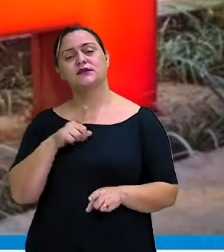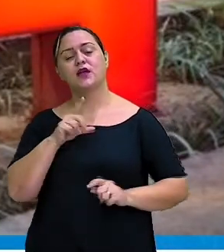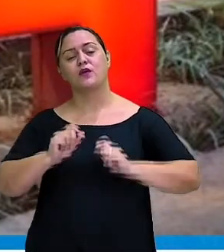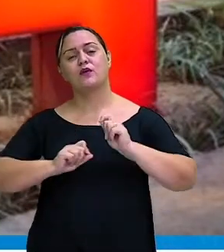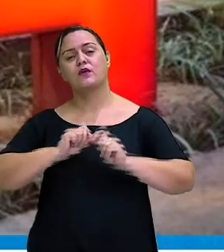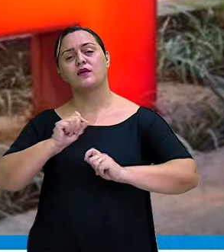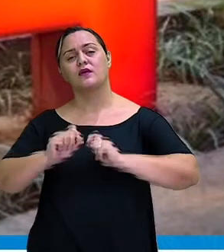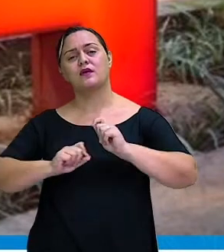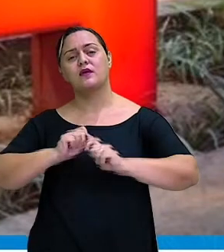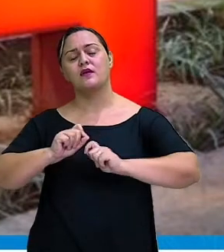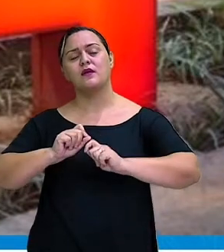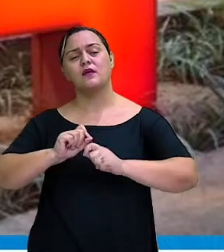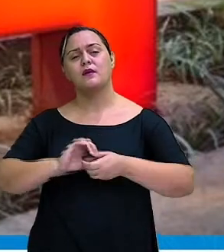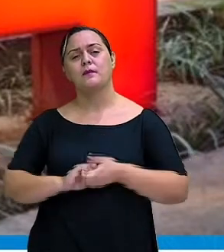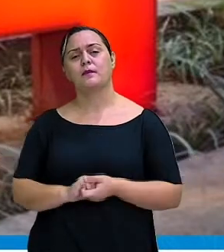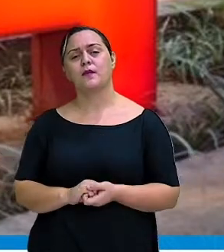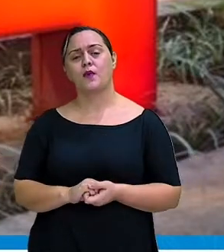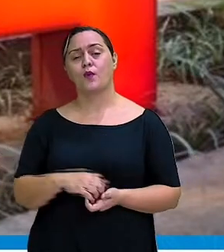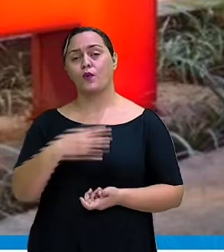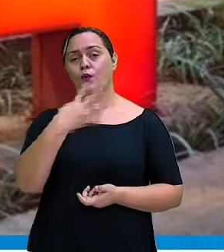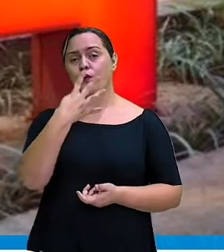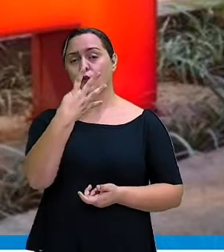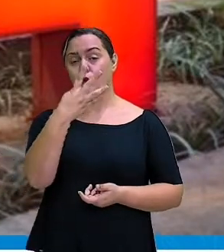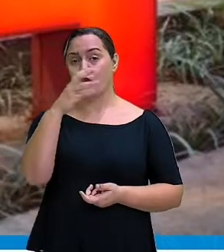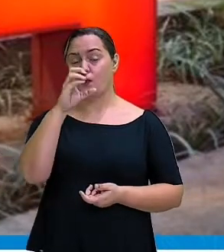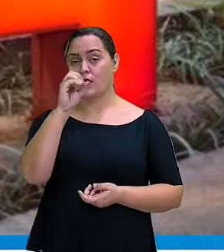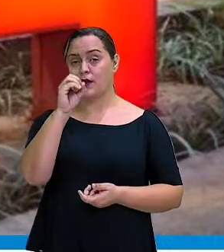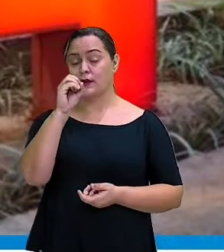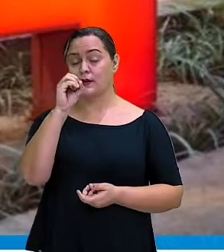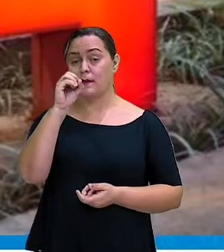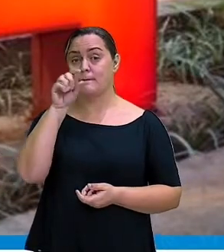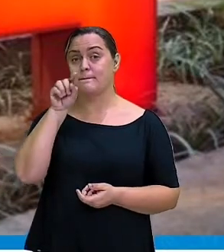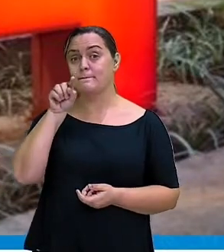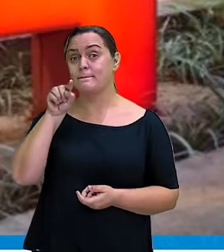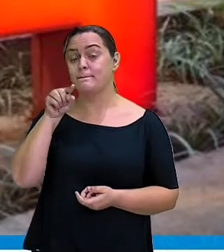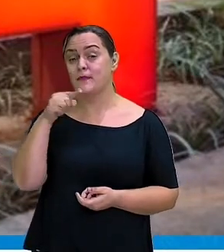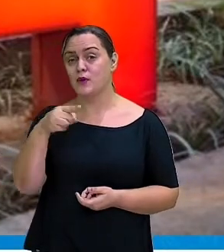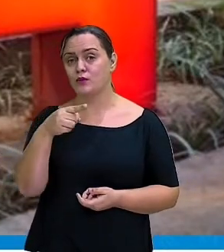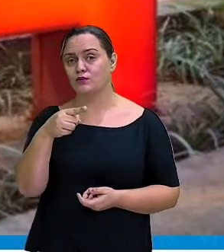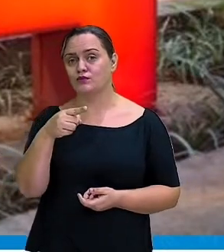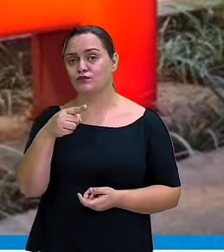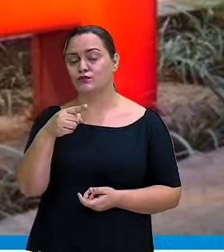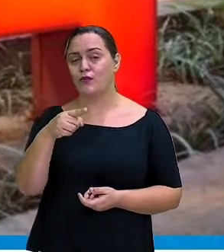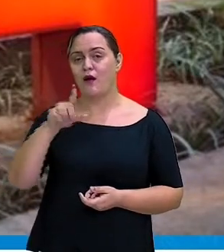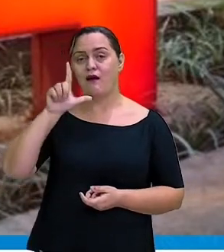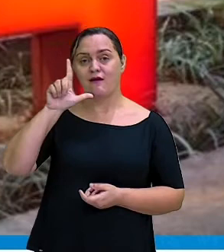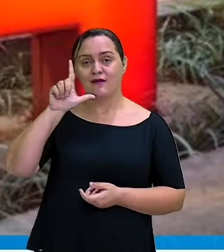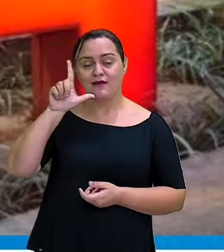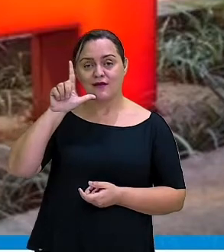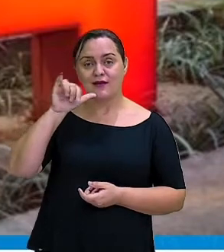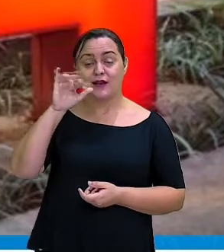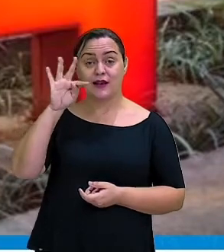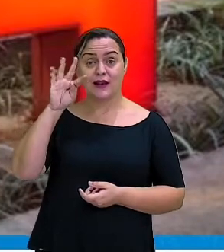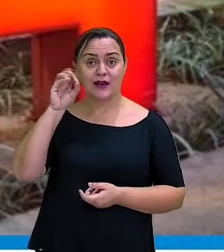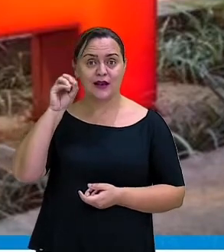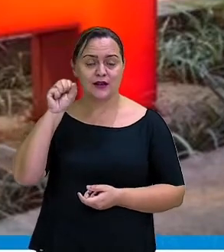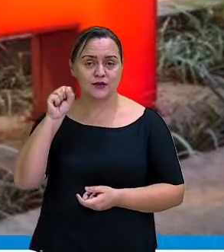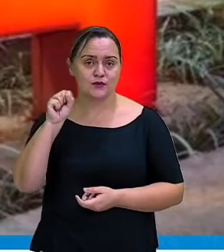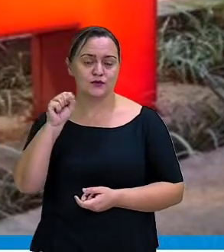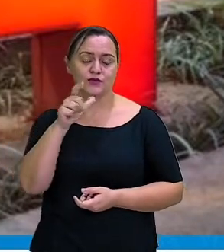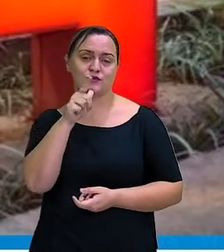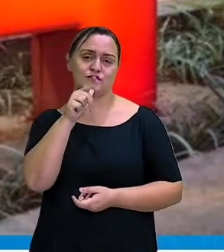plena de até 40 mil litros de água, o que representará posteriormente numa economia de